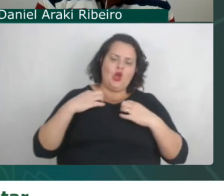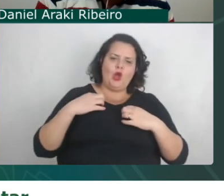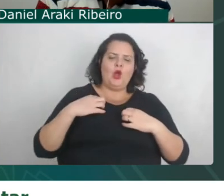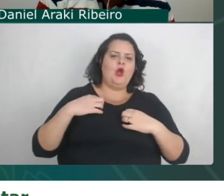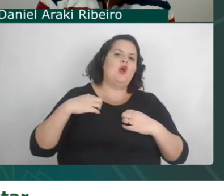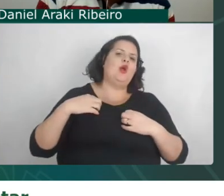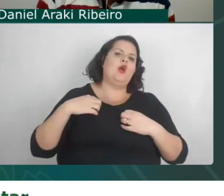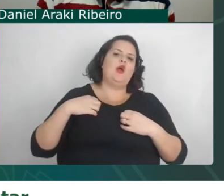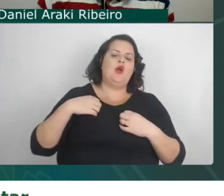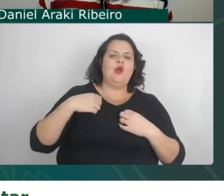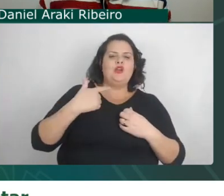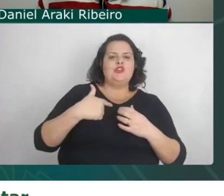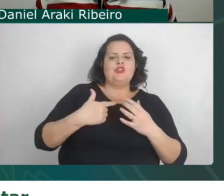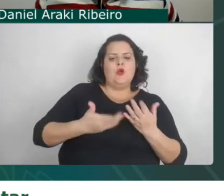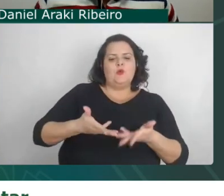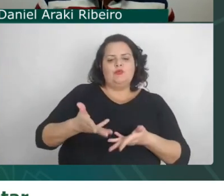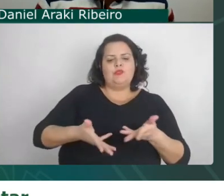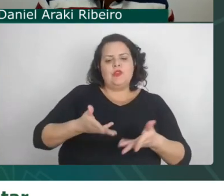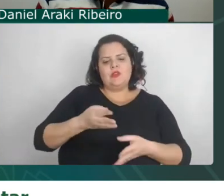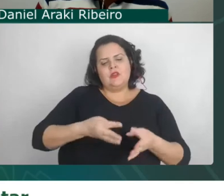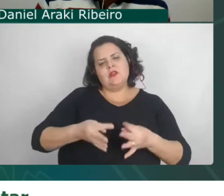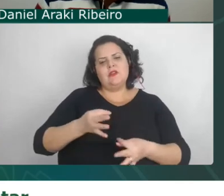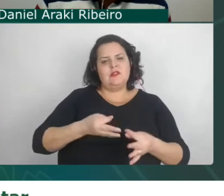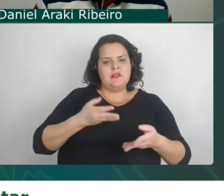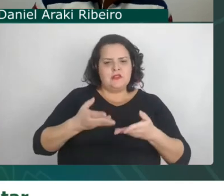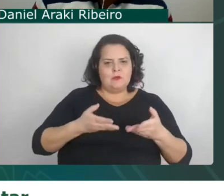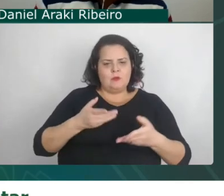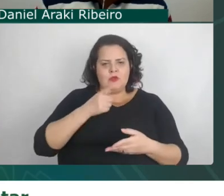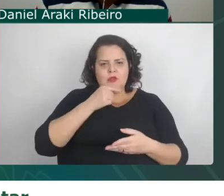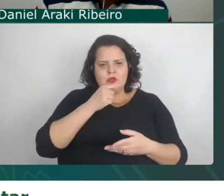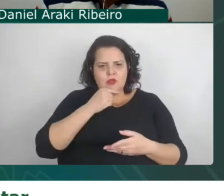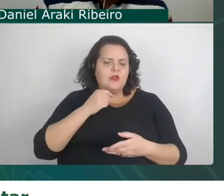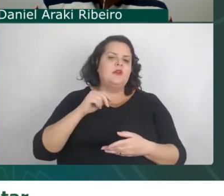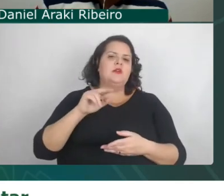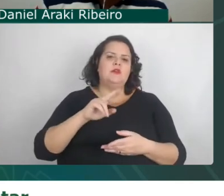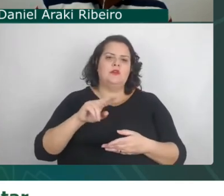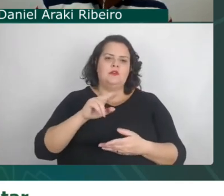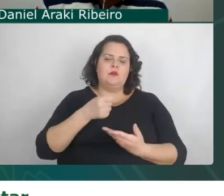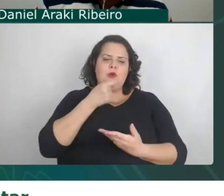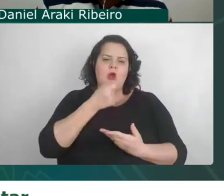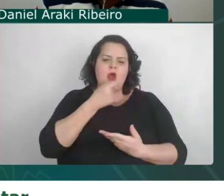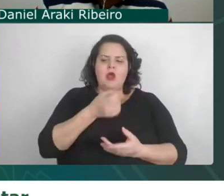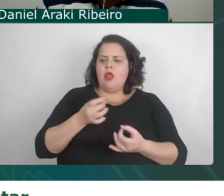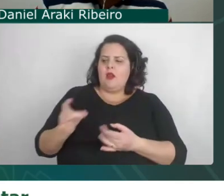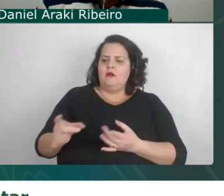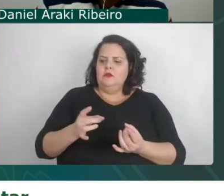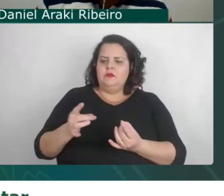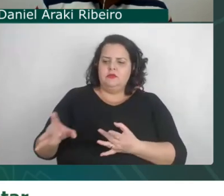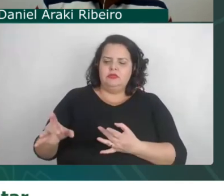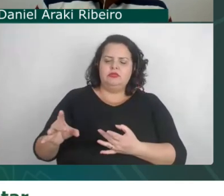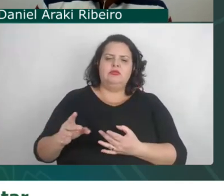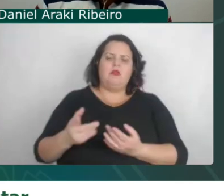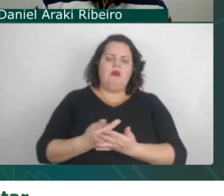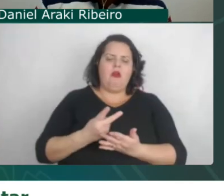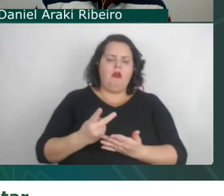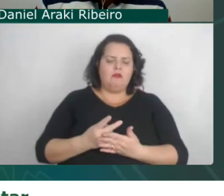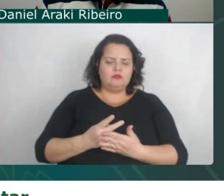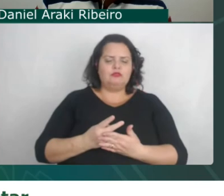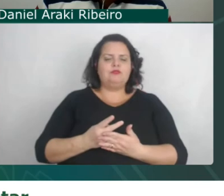de tratamento de esgoto, no nosso consumo e descarte de remédio. Tem coisas que isso